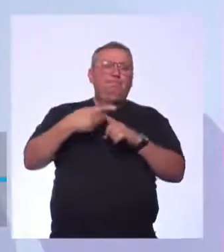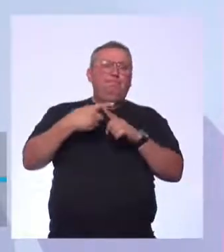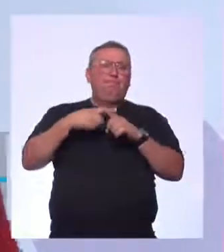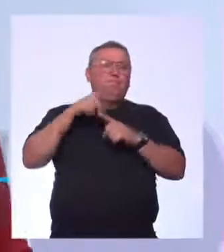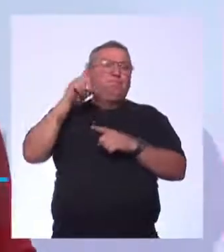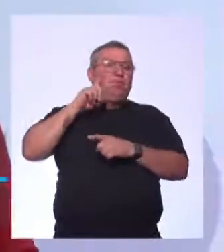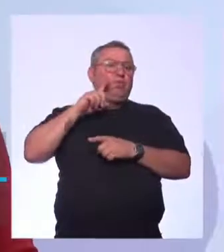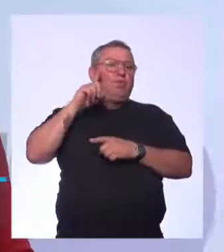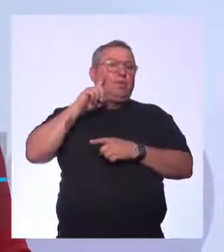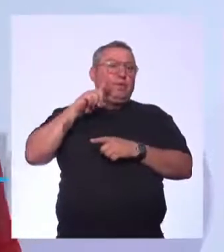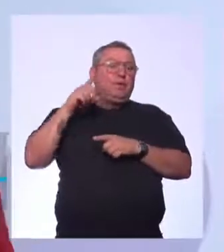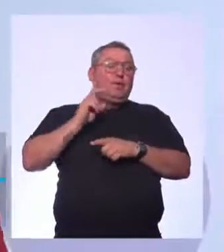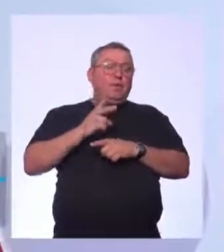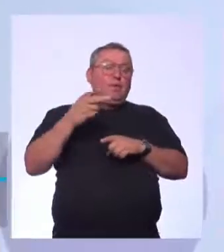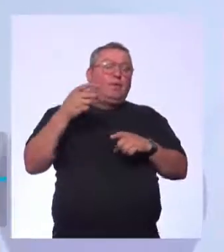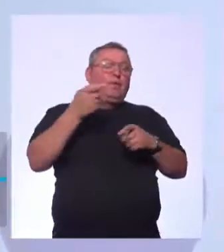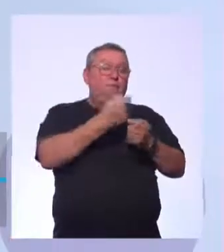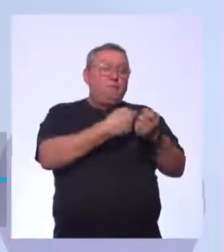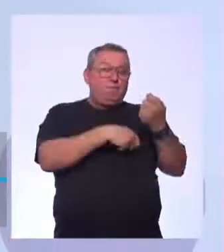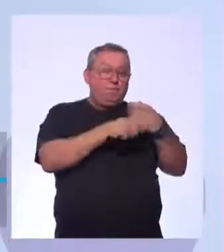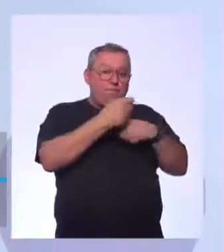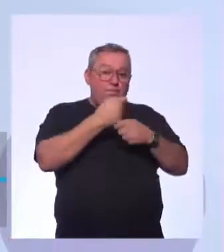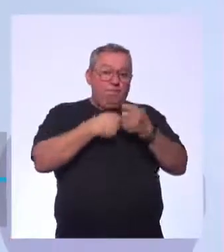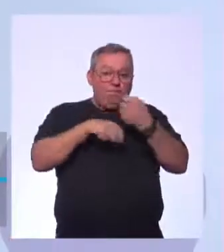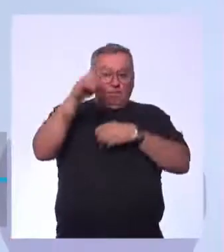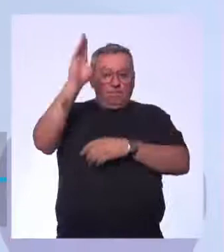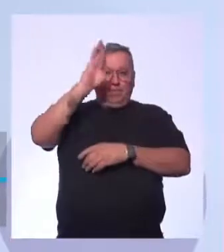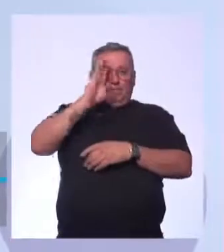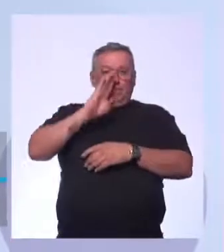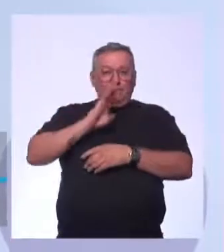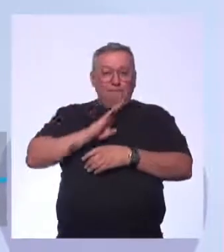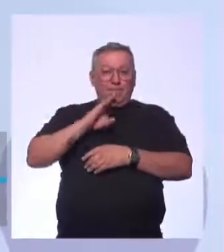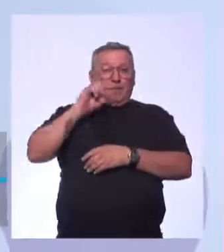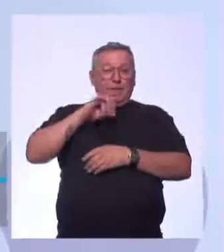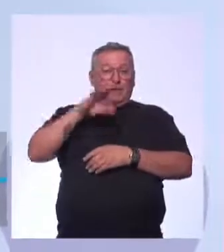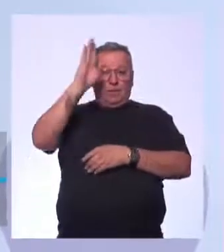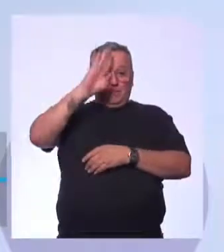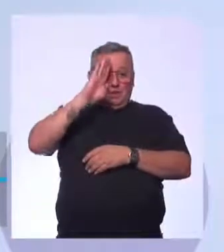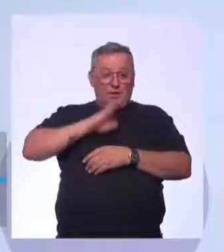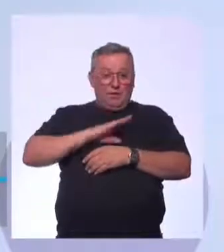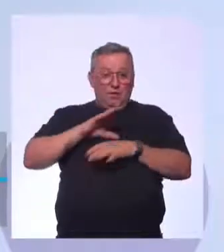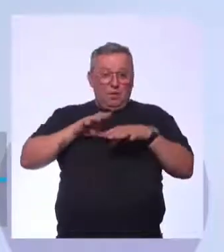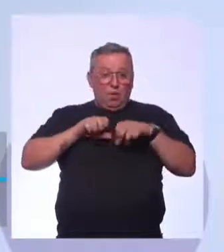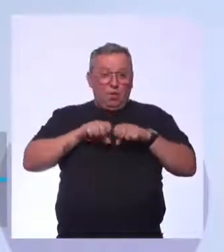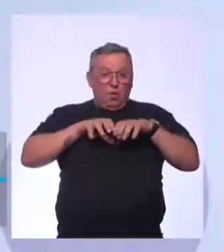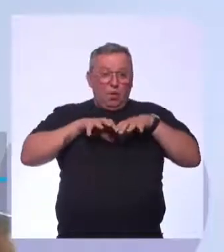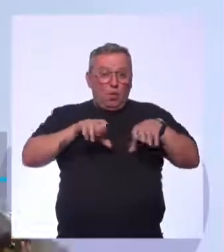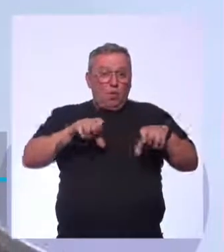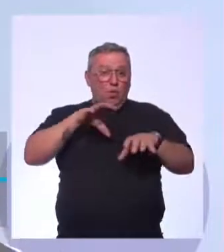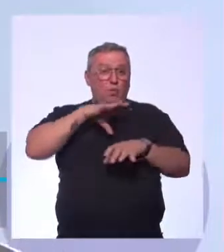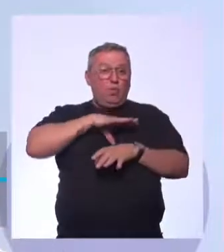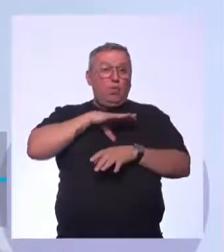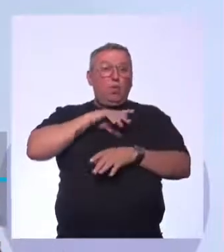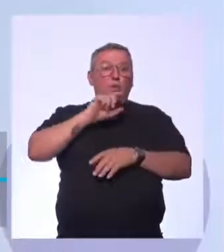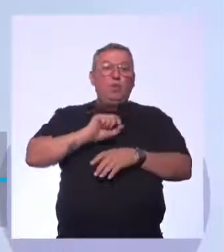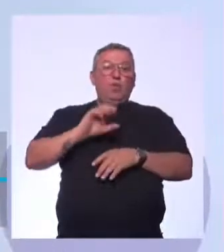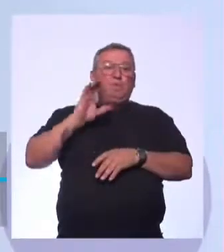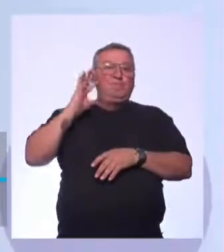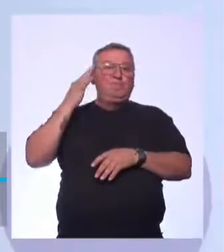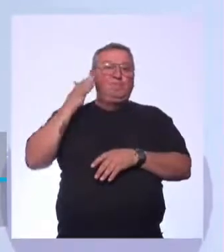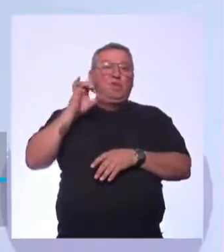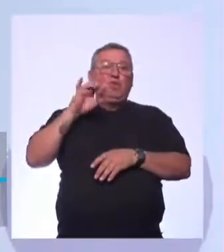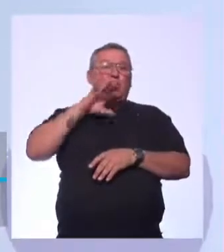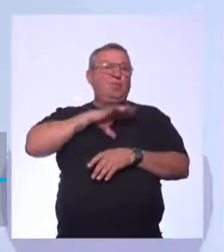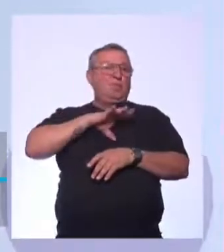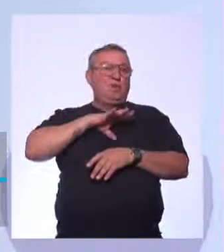Estados Unidos ele ia continuar comercializando com o Brasil. Se o Brasil fosse uma colônia de Portugal, o que ia acontecer? Só